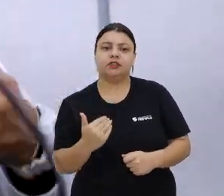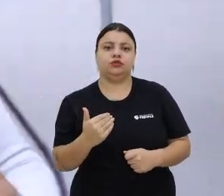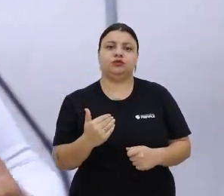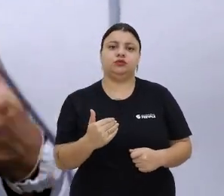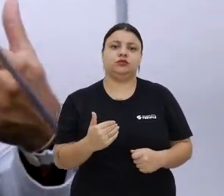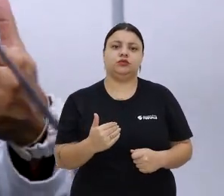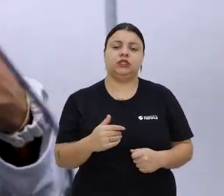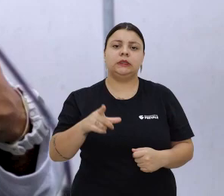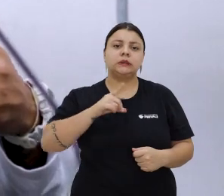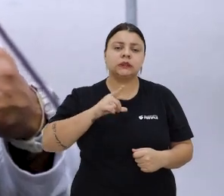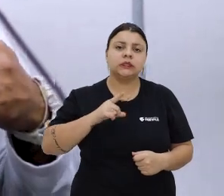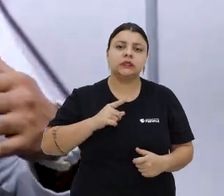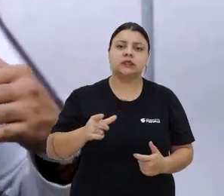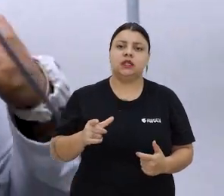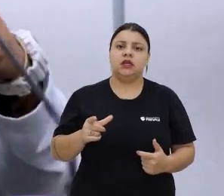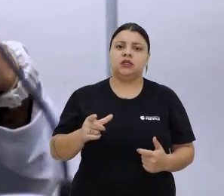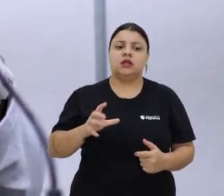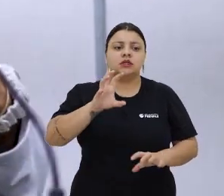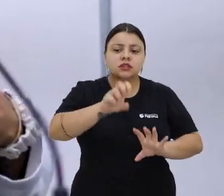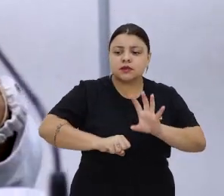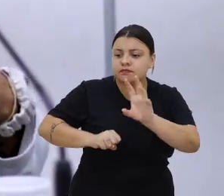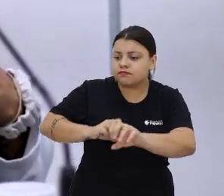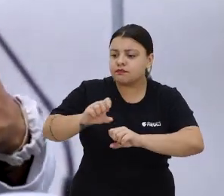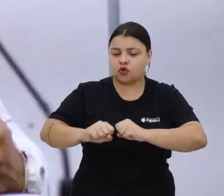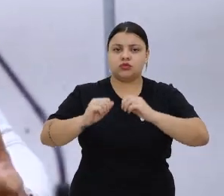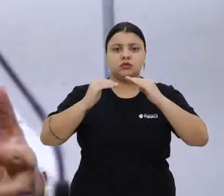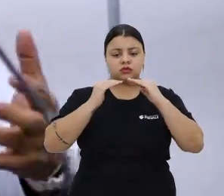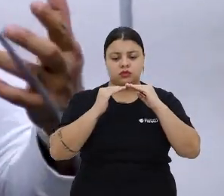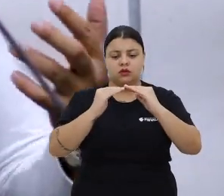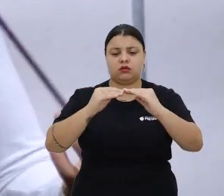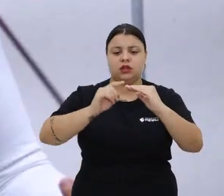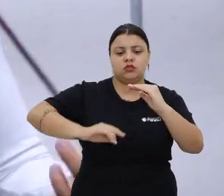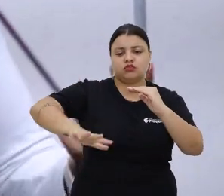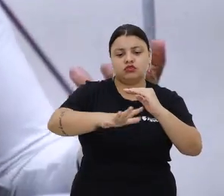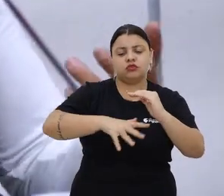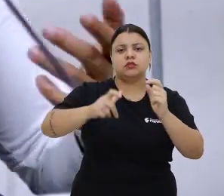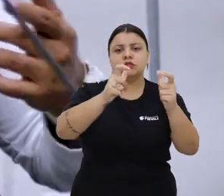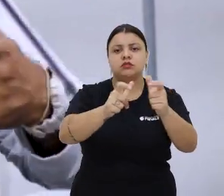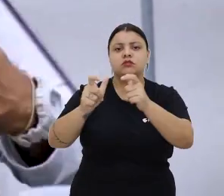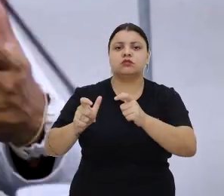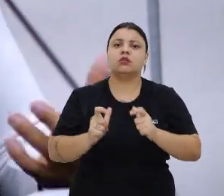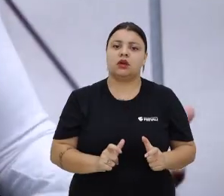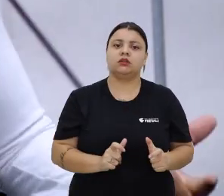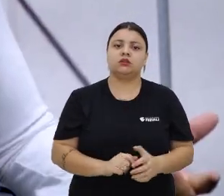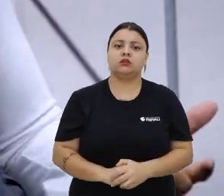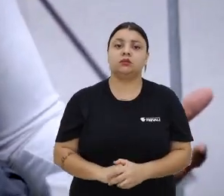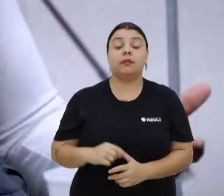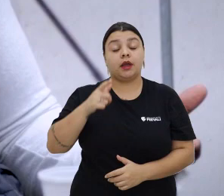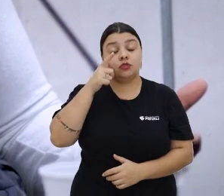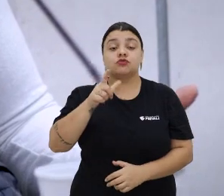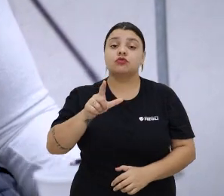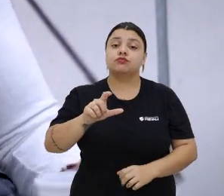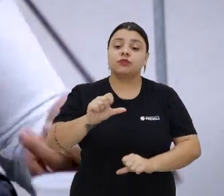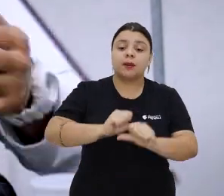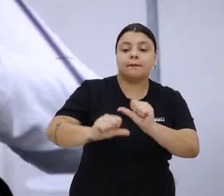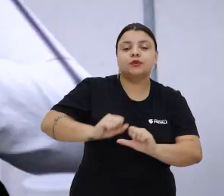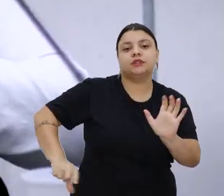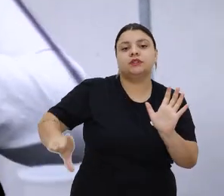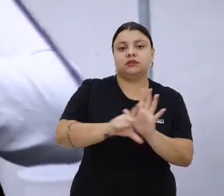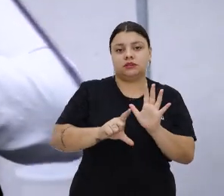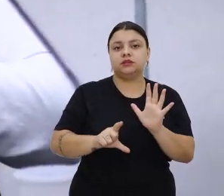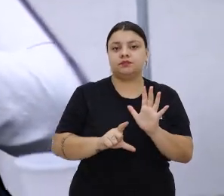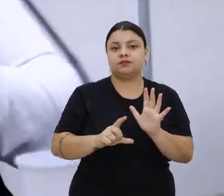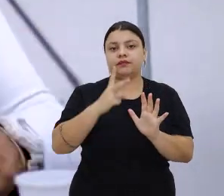né, que haja essa busca e essa equidade nesses espaços, até para que a gente consiga modificar determinadas leis, como